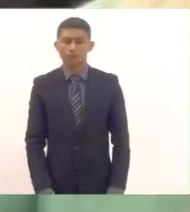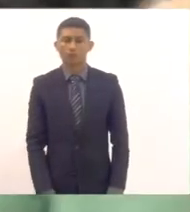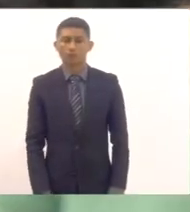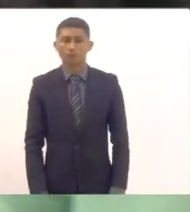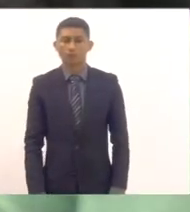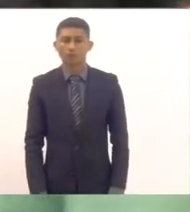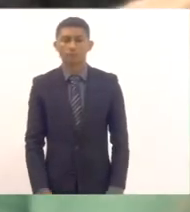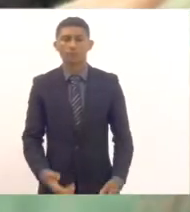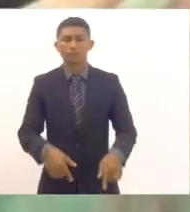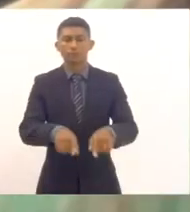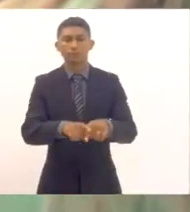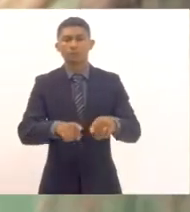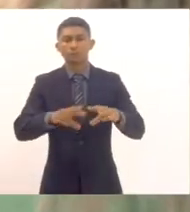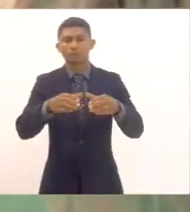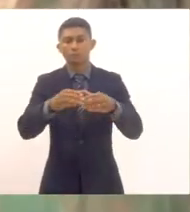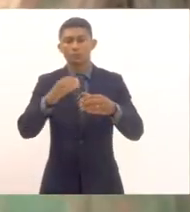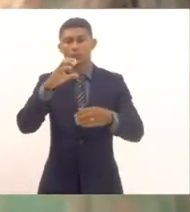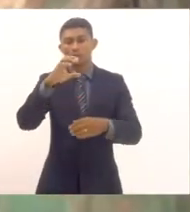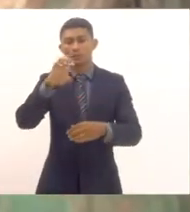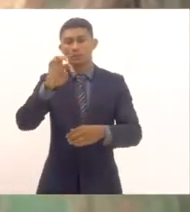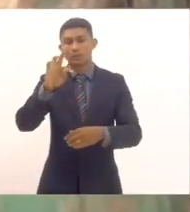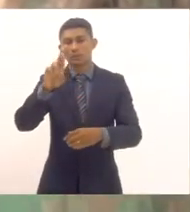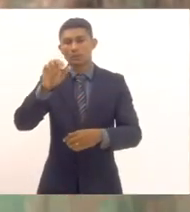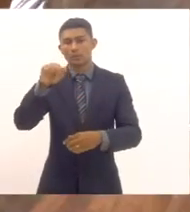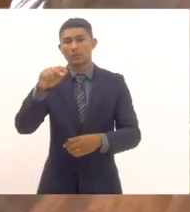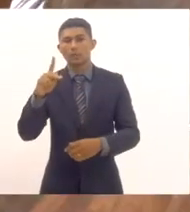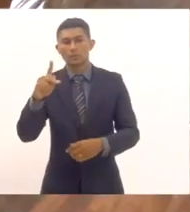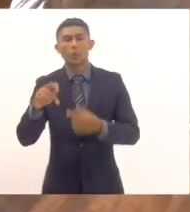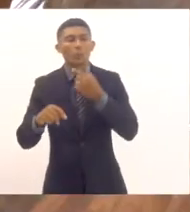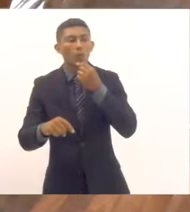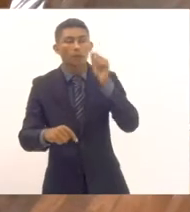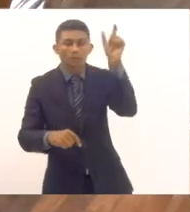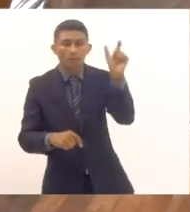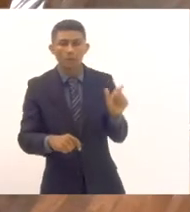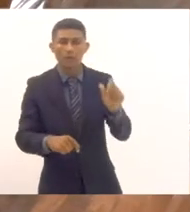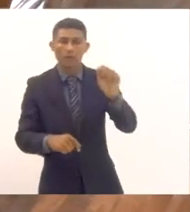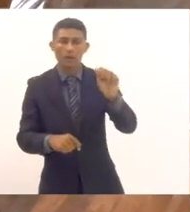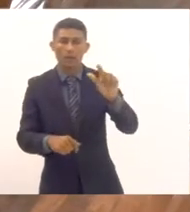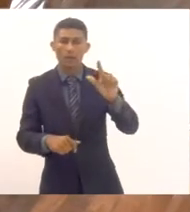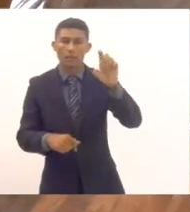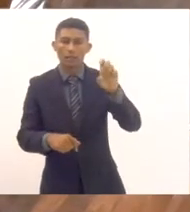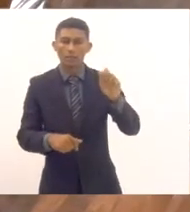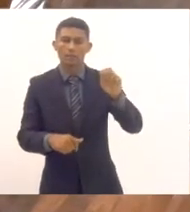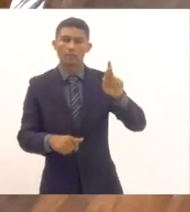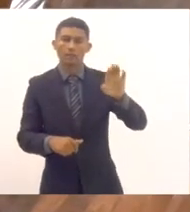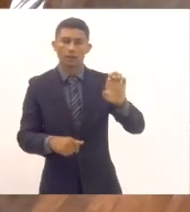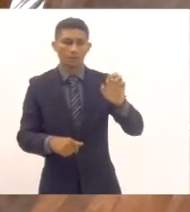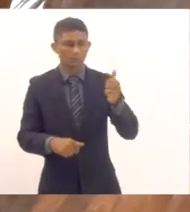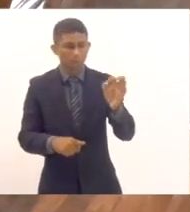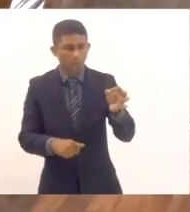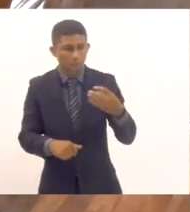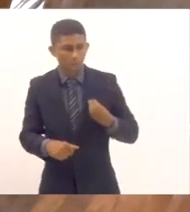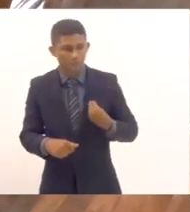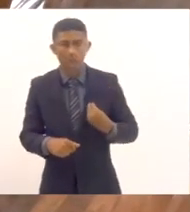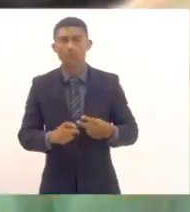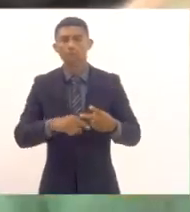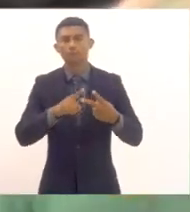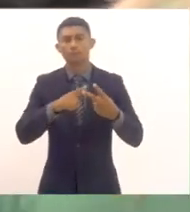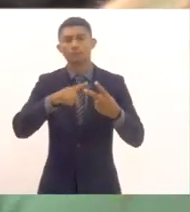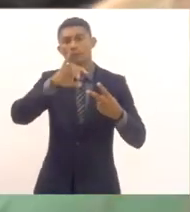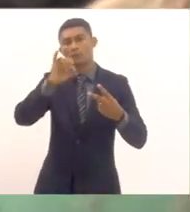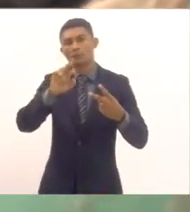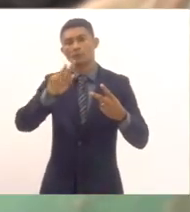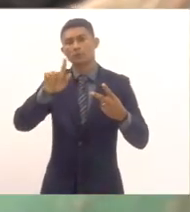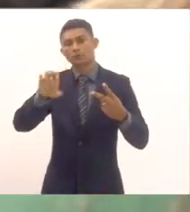Dacia trânsito Alexandre o a gente aí prazer mais uma vez aqui o subsecretário Jorge Fernandes da Cunha está